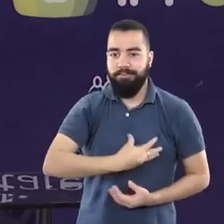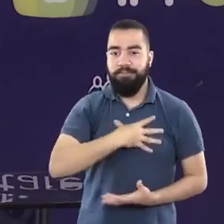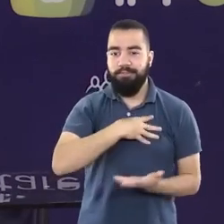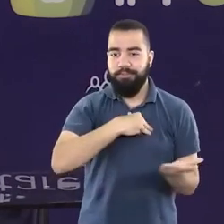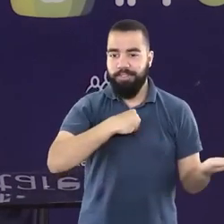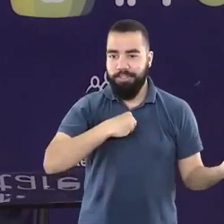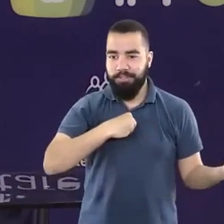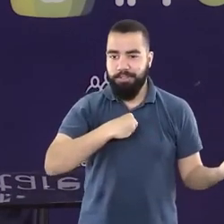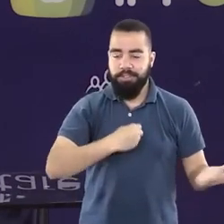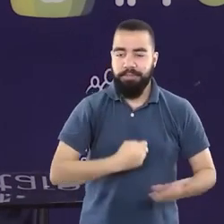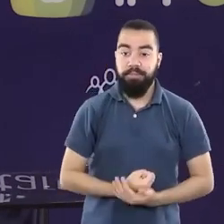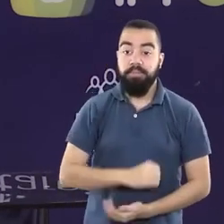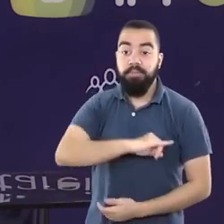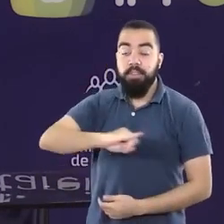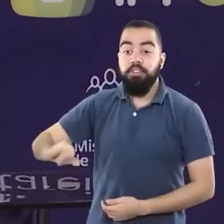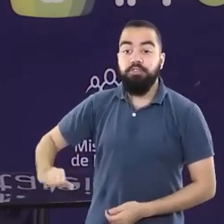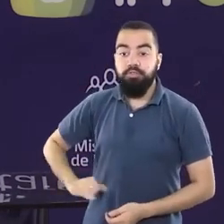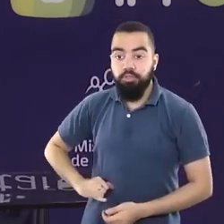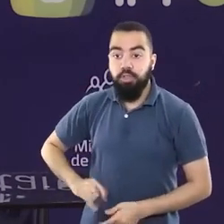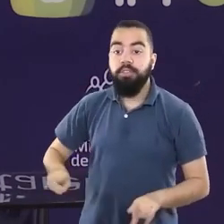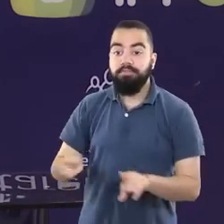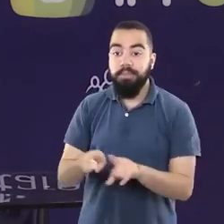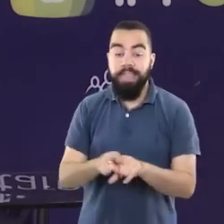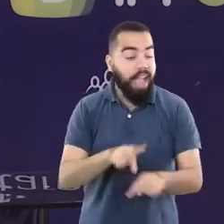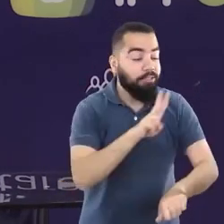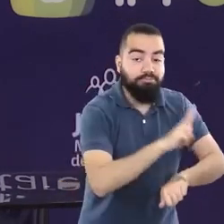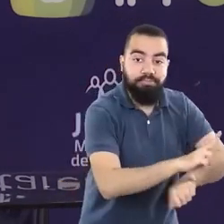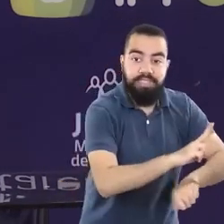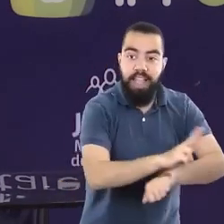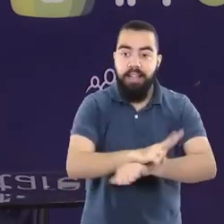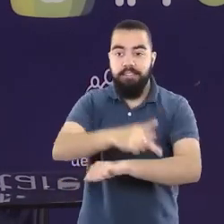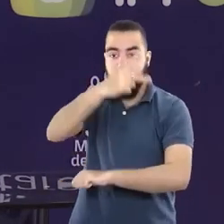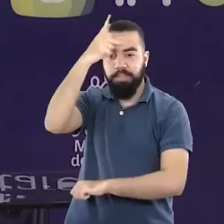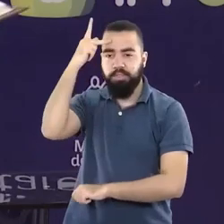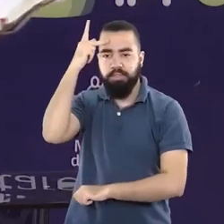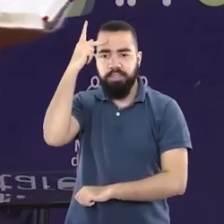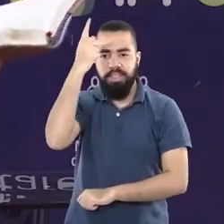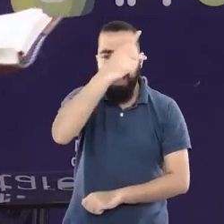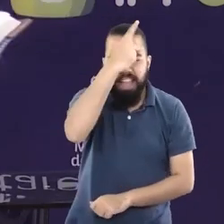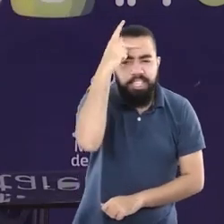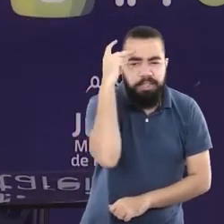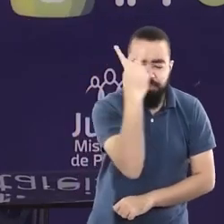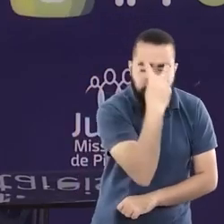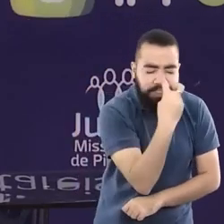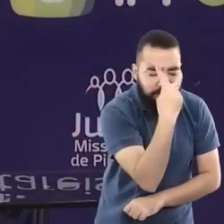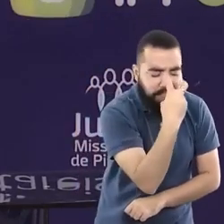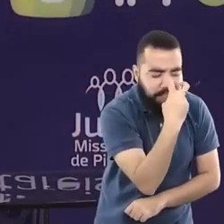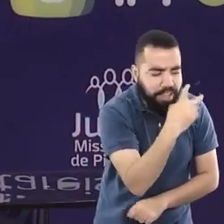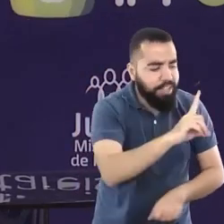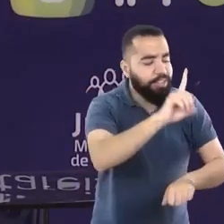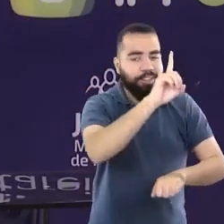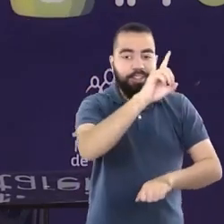generoso, ele era os olhos dos cegos, ele era a perna dos aleijados.